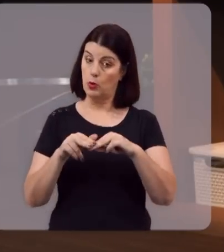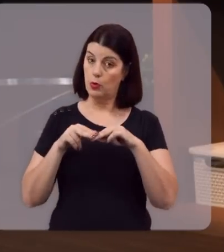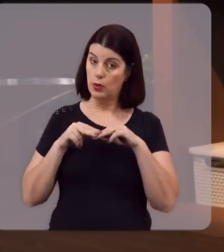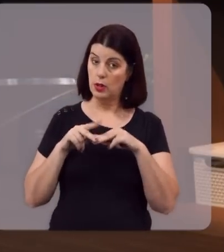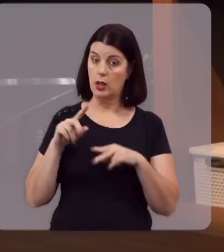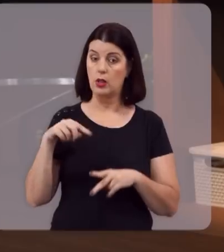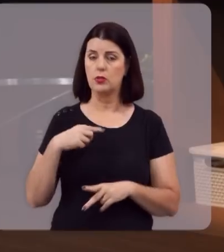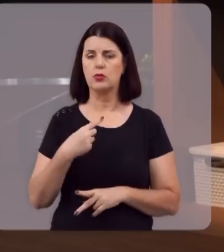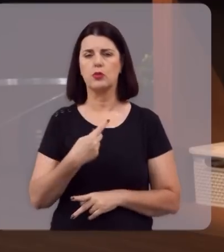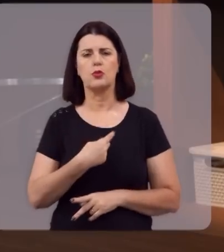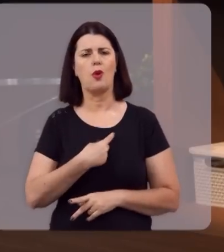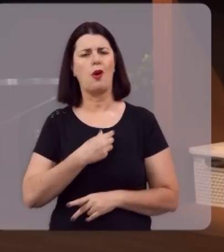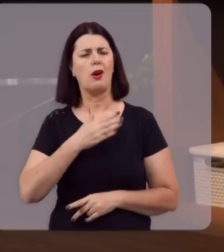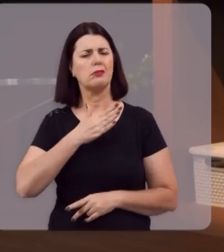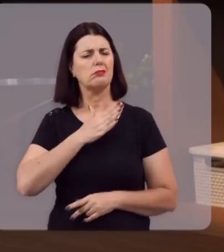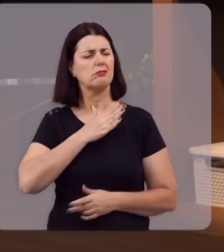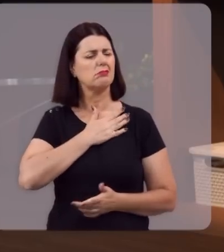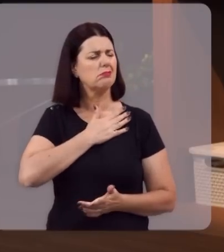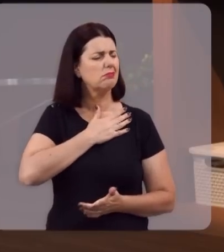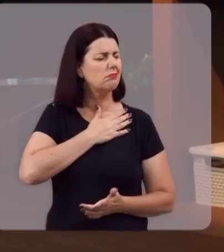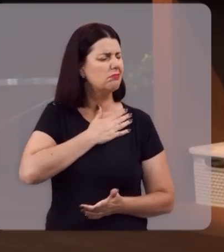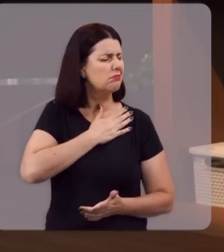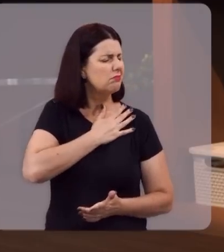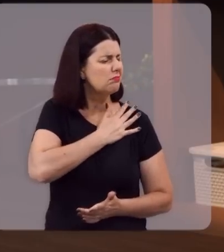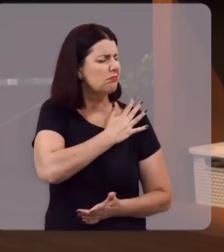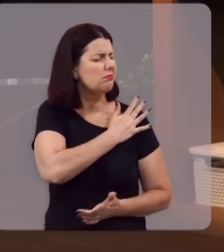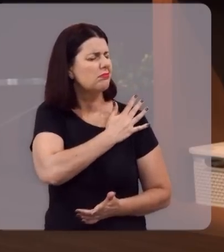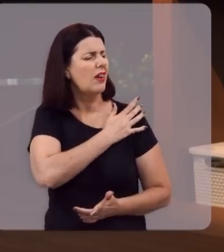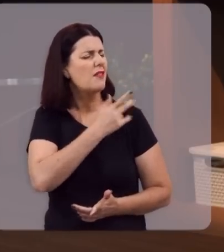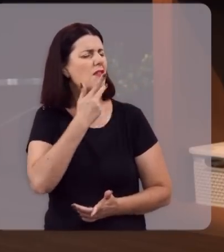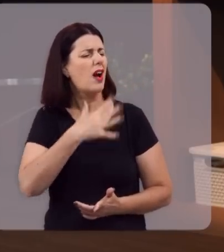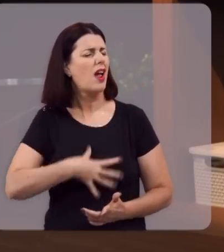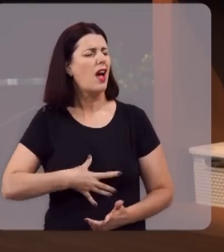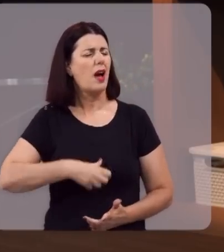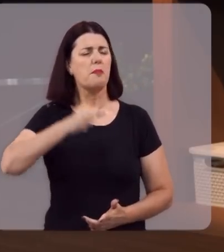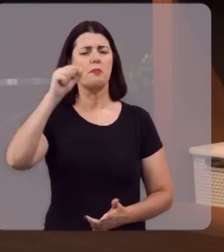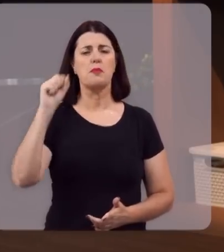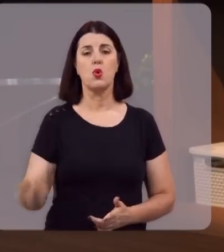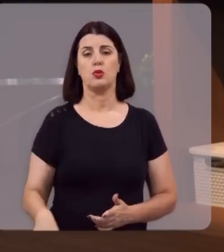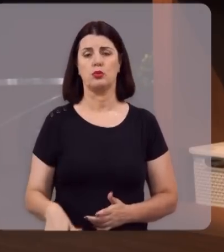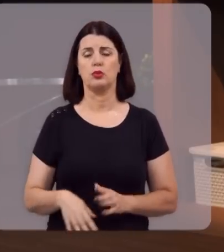é por isso que nós abominamos qualquer agenda abortista